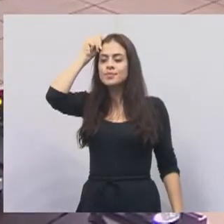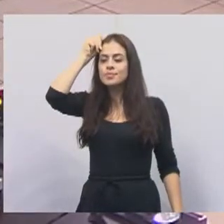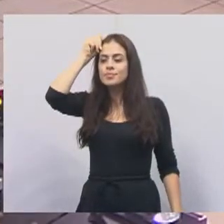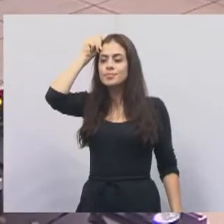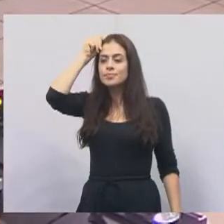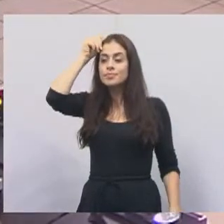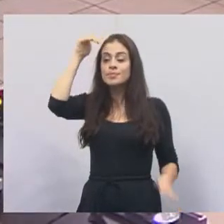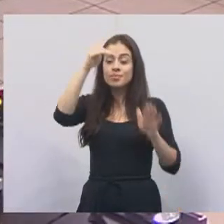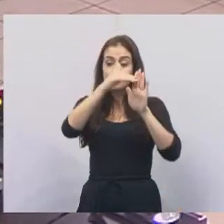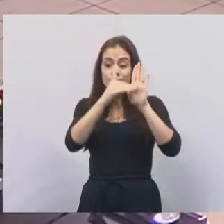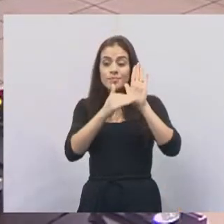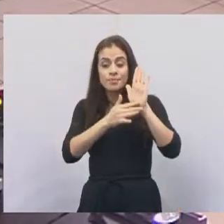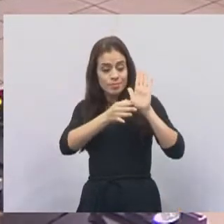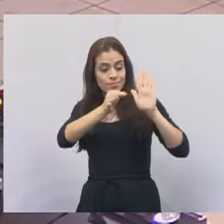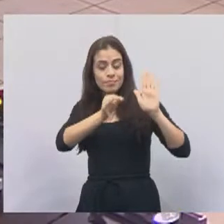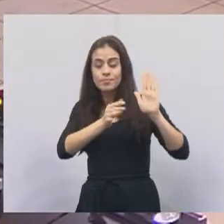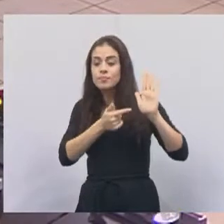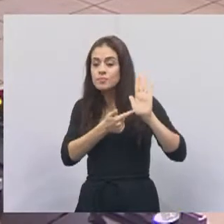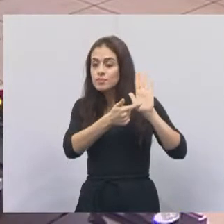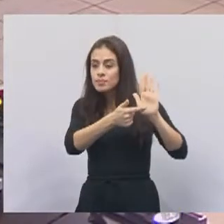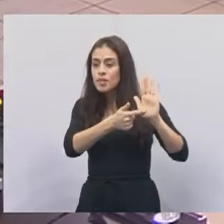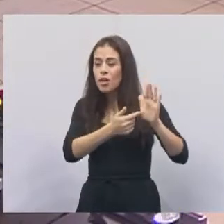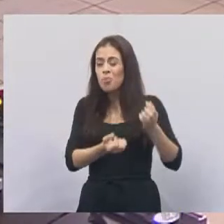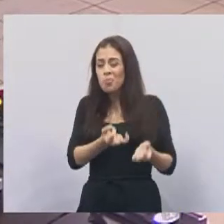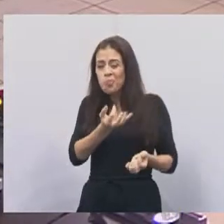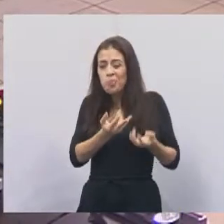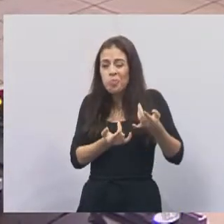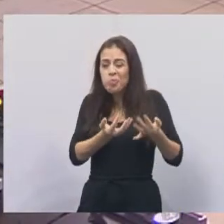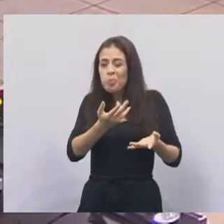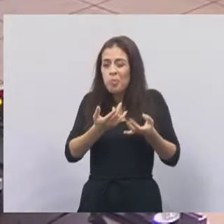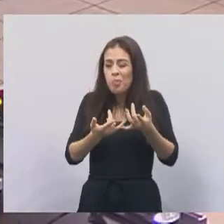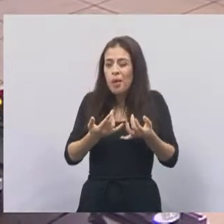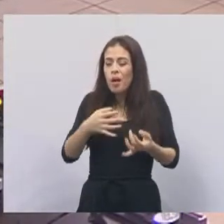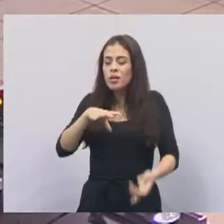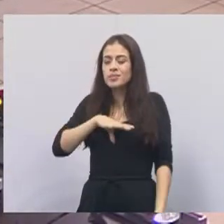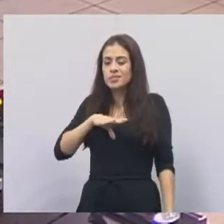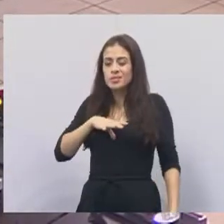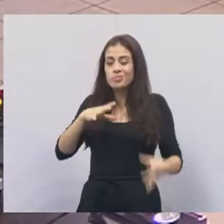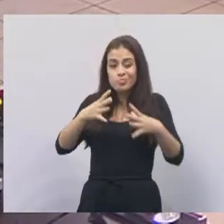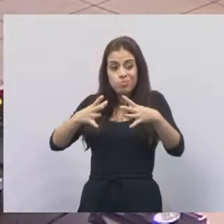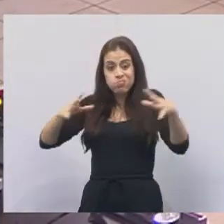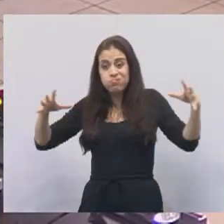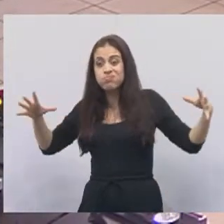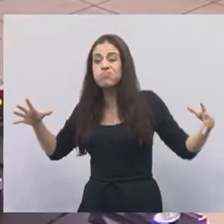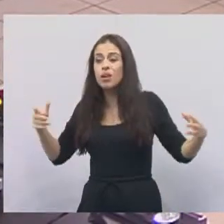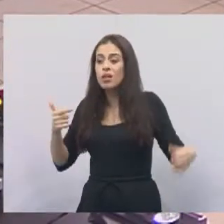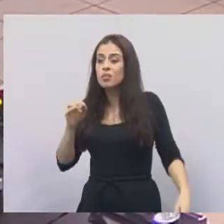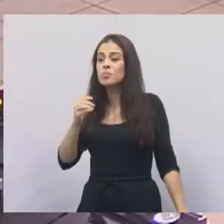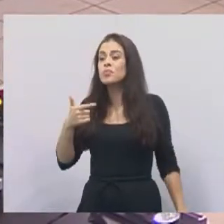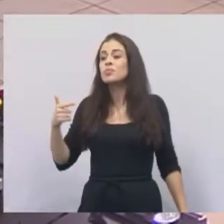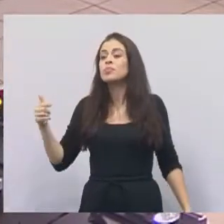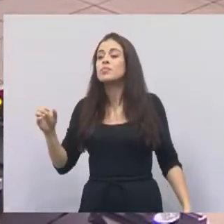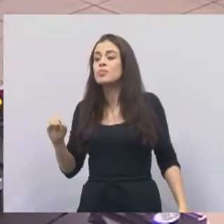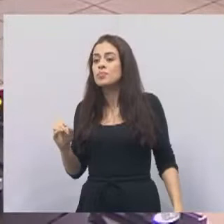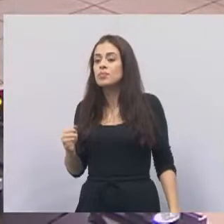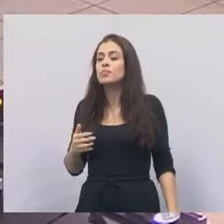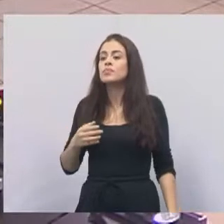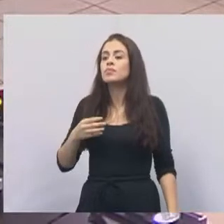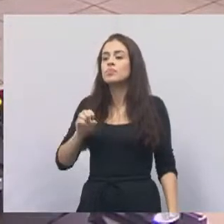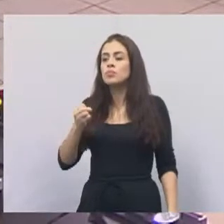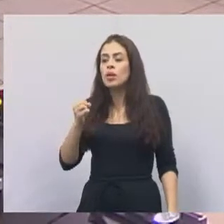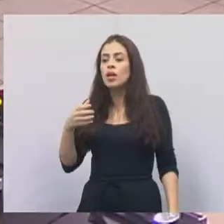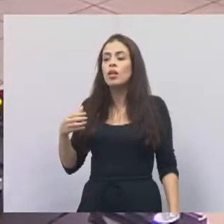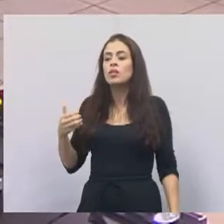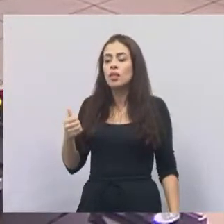são dados oficiais a gente vê que o número de Queimadas do nosso município tem aumentado em 2020 foram 70 queimados em 2021 81